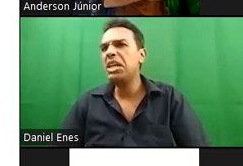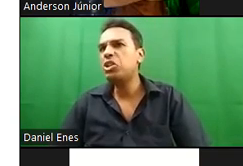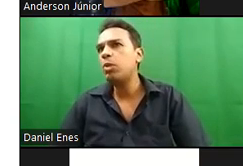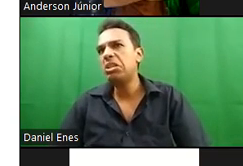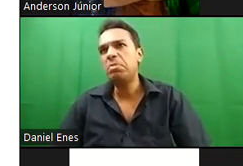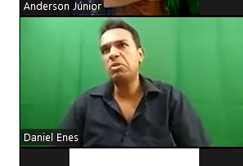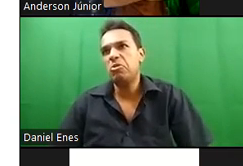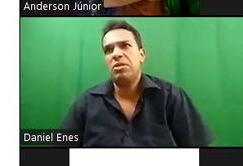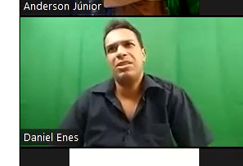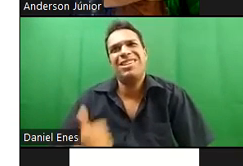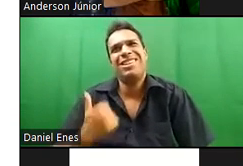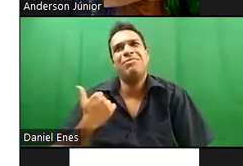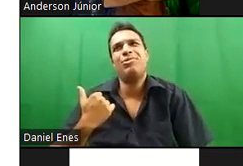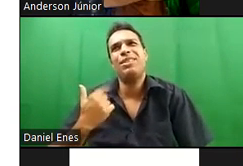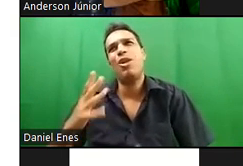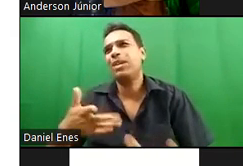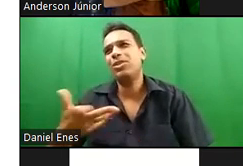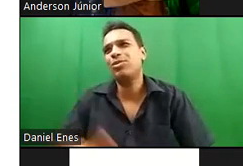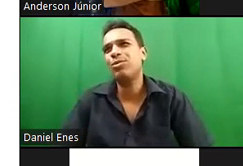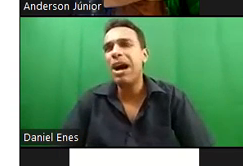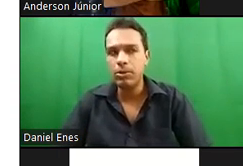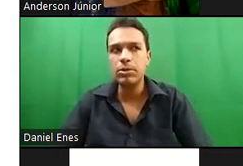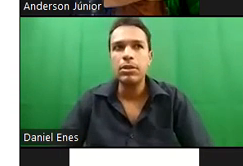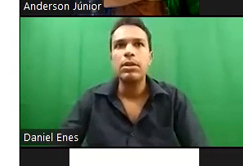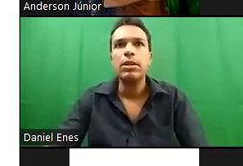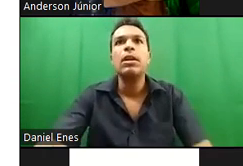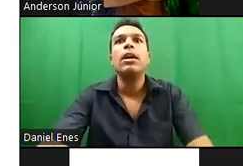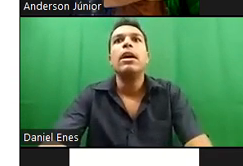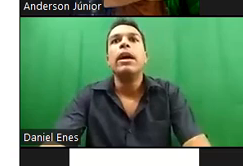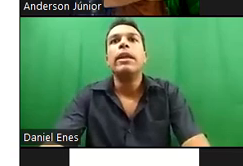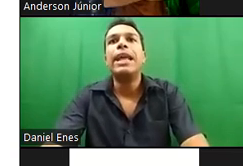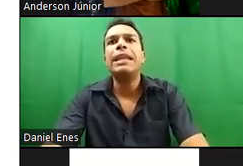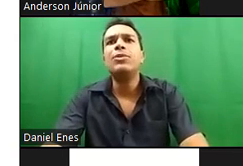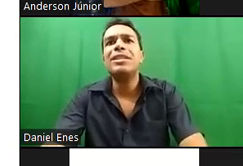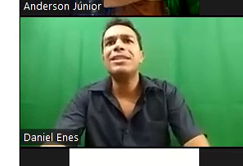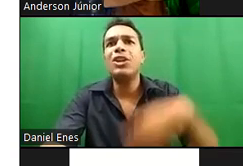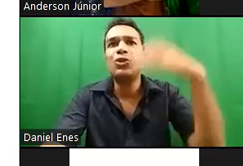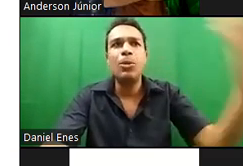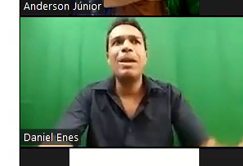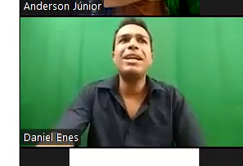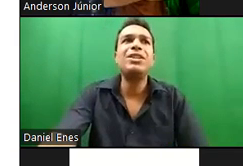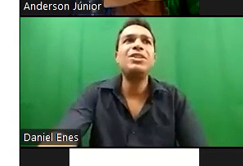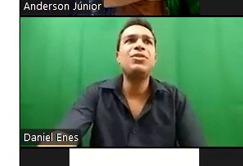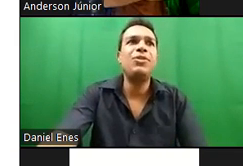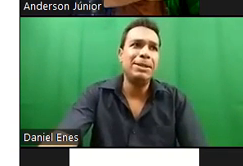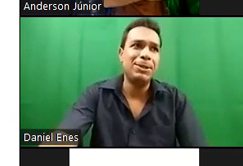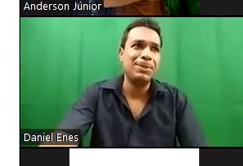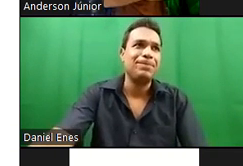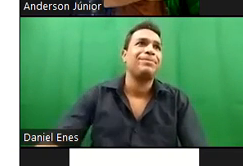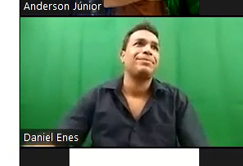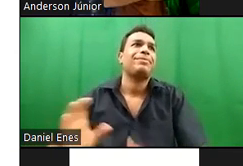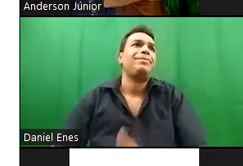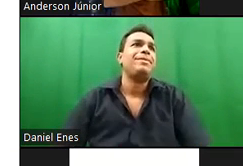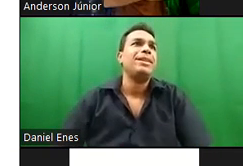Estão doentes quantas pessoas? Deixei lá no final, menos usual. Na língua de sinais, como é que a gente faz?